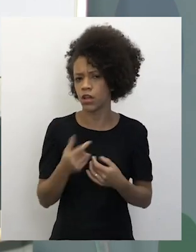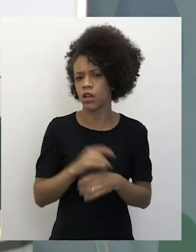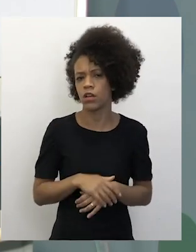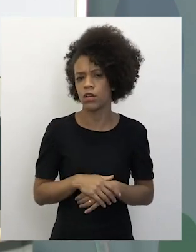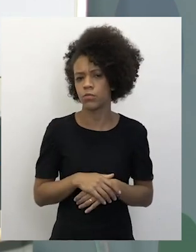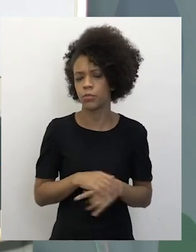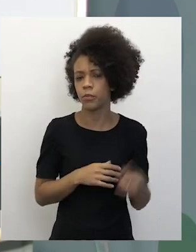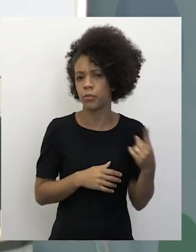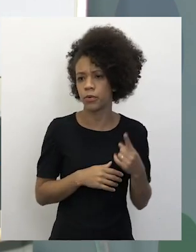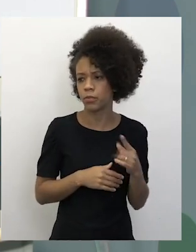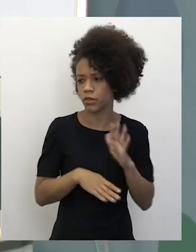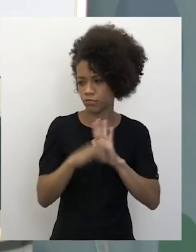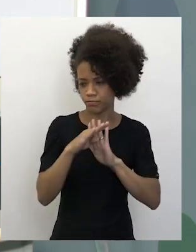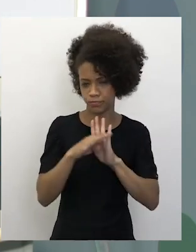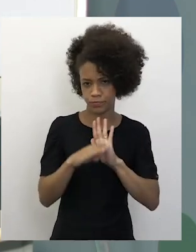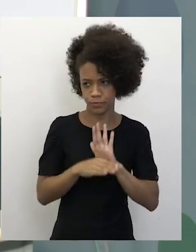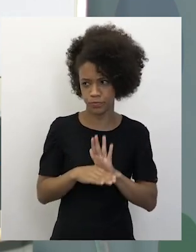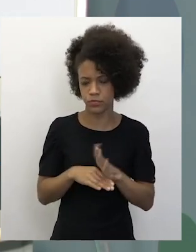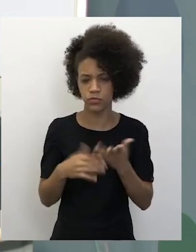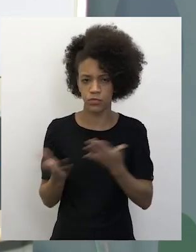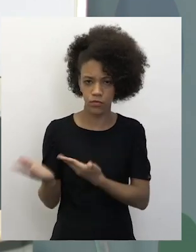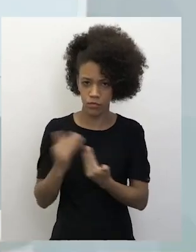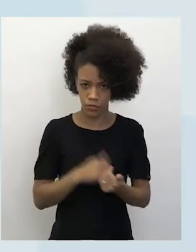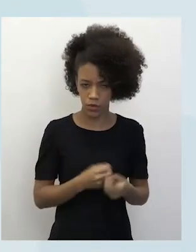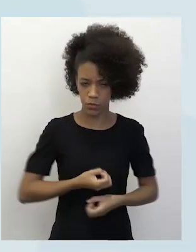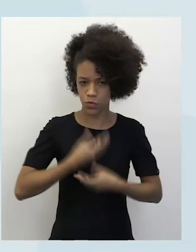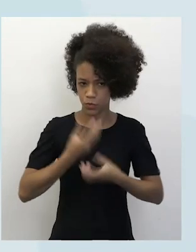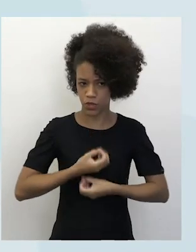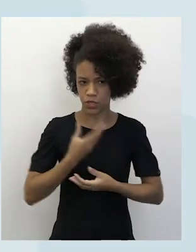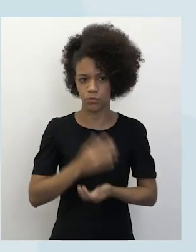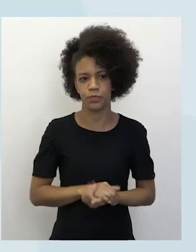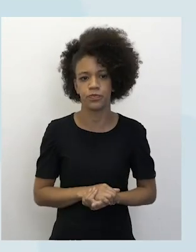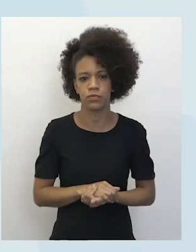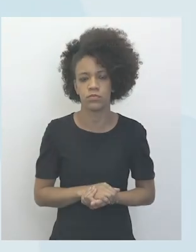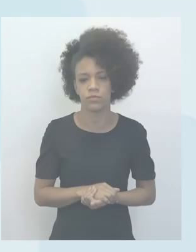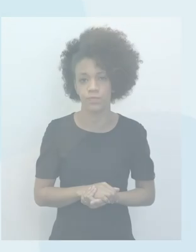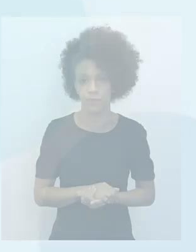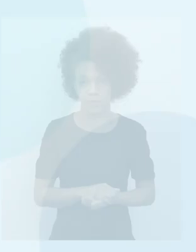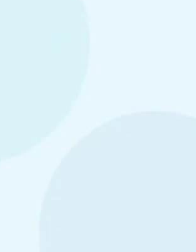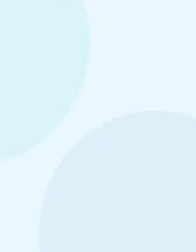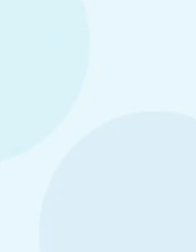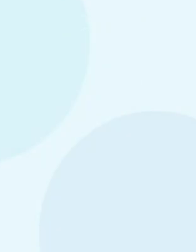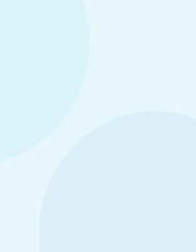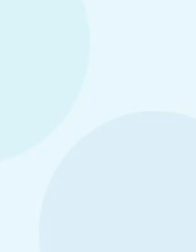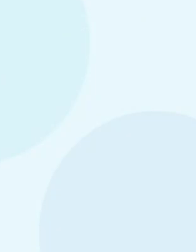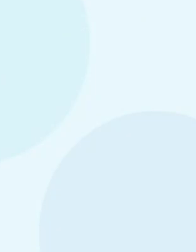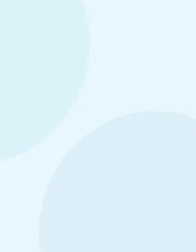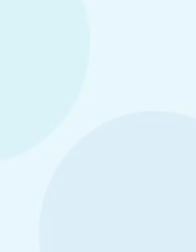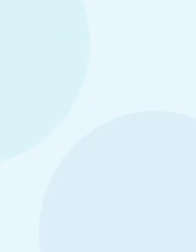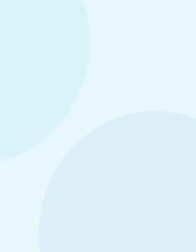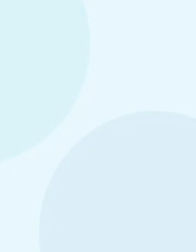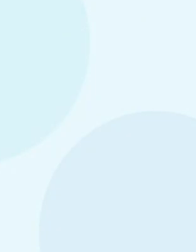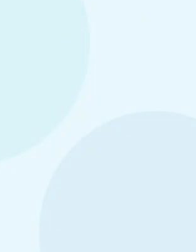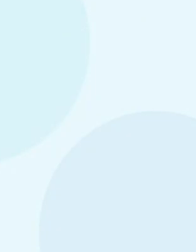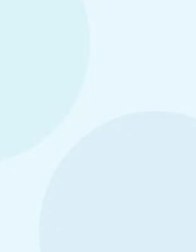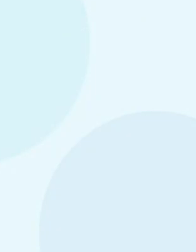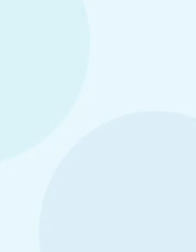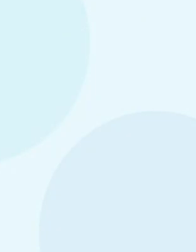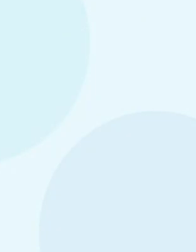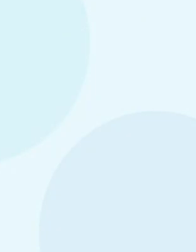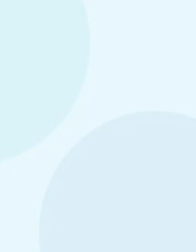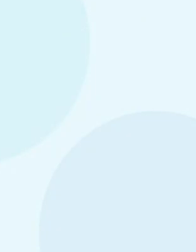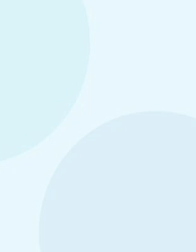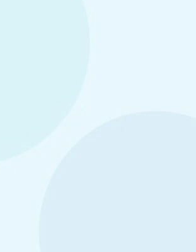primeiro da estrutura Então vamos passar poema Vamos lá olha temos um poema um soneto do Camões